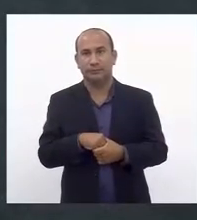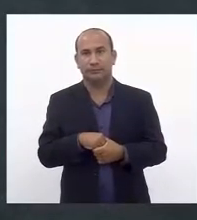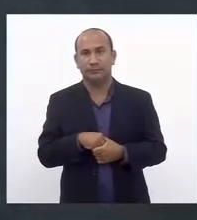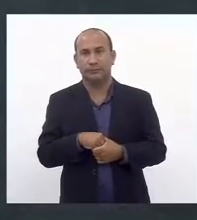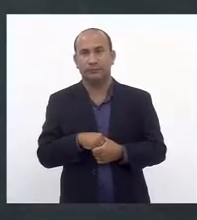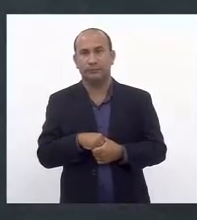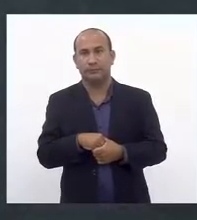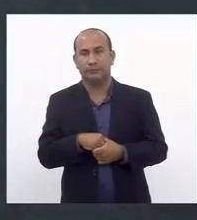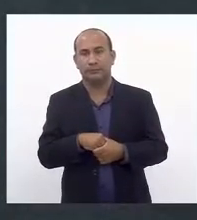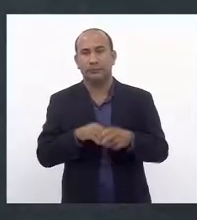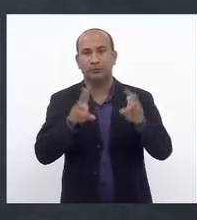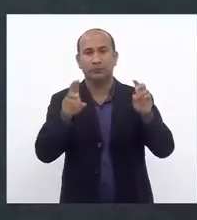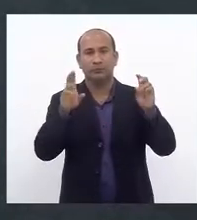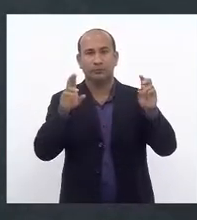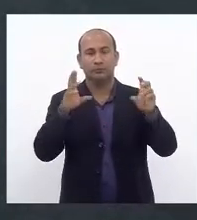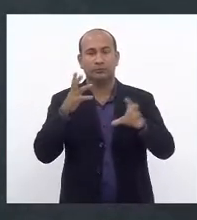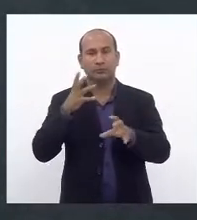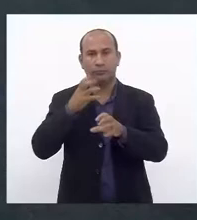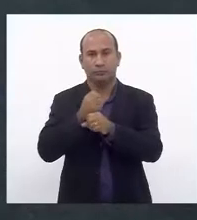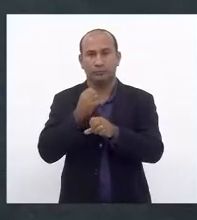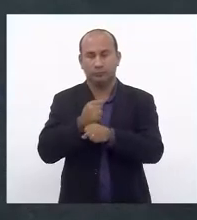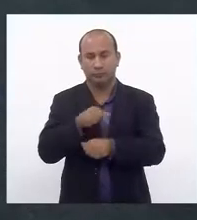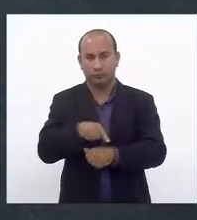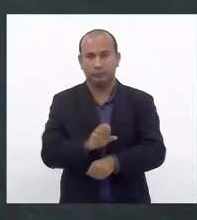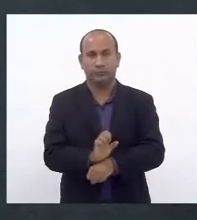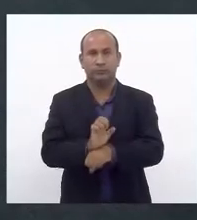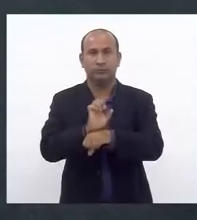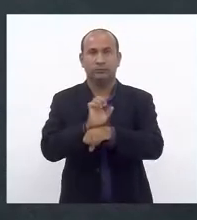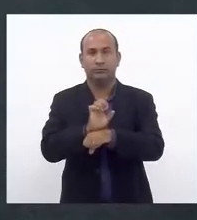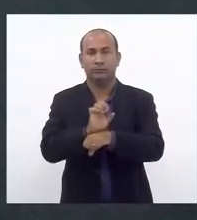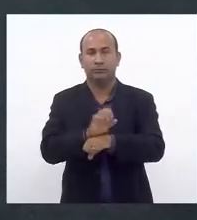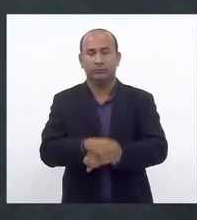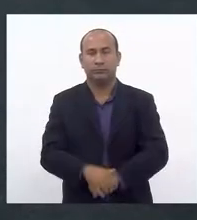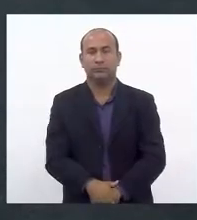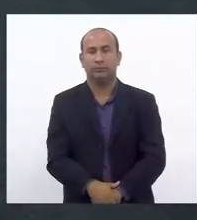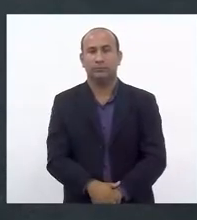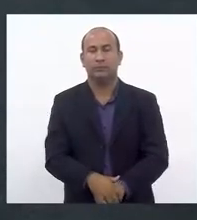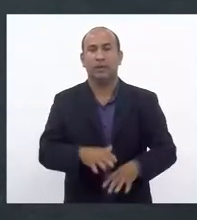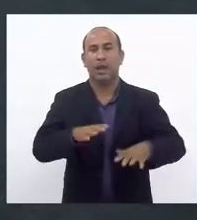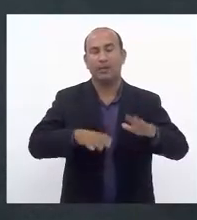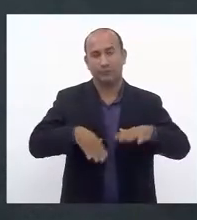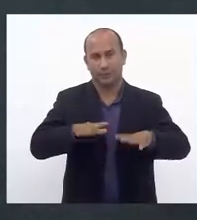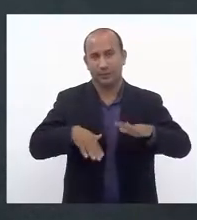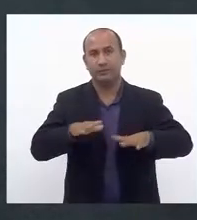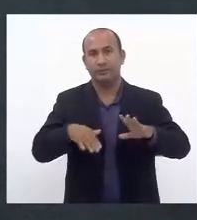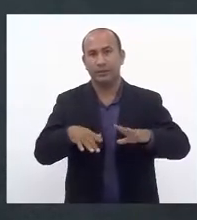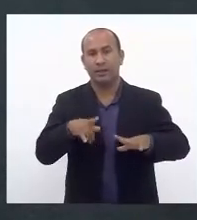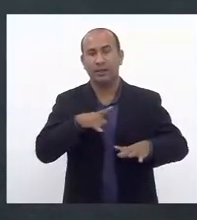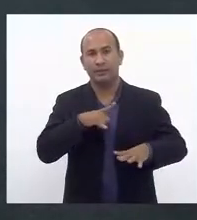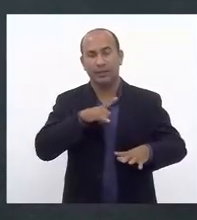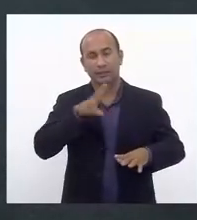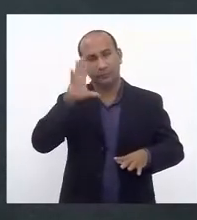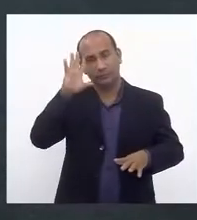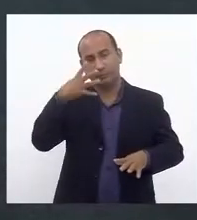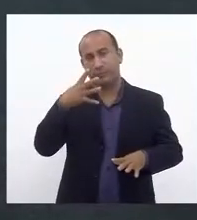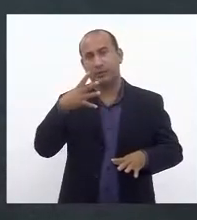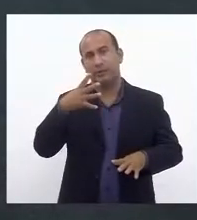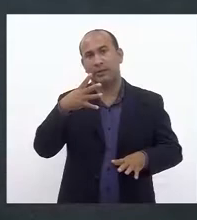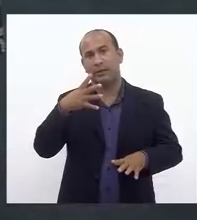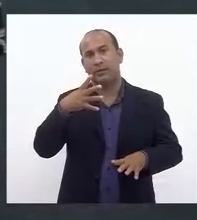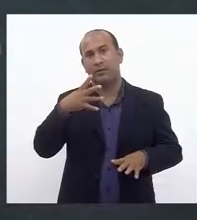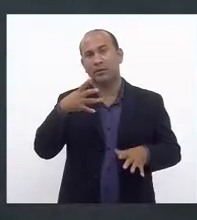as questões do Tribunal de Contas do Estado. Porque, muitas vezes, tem decisões de